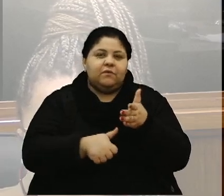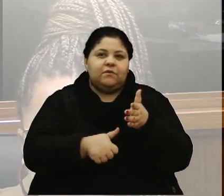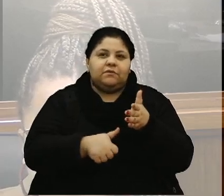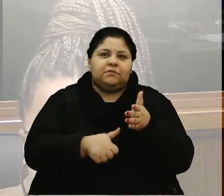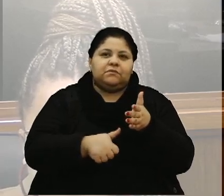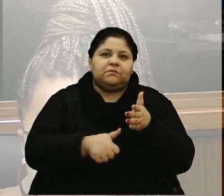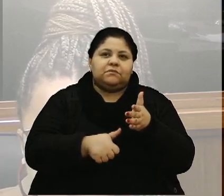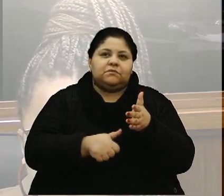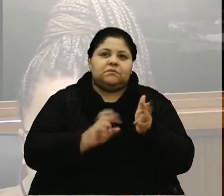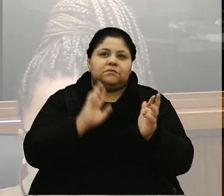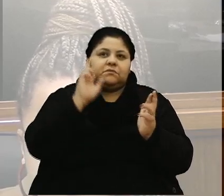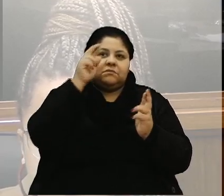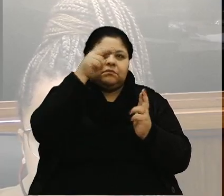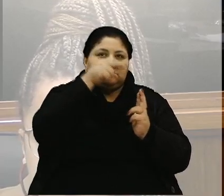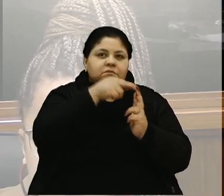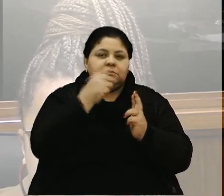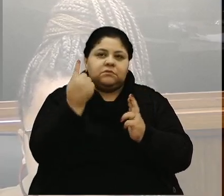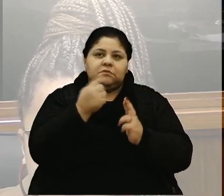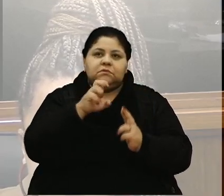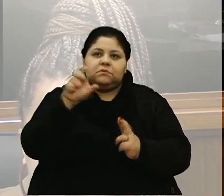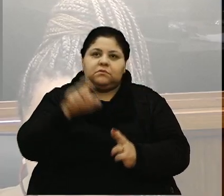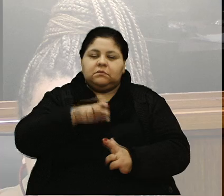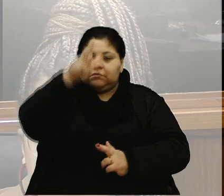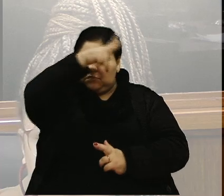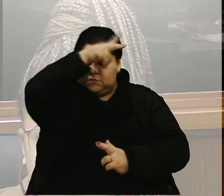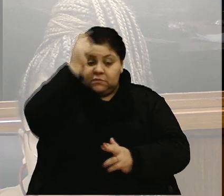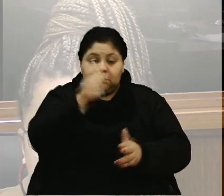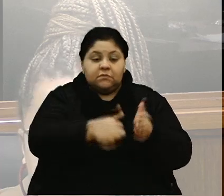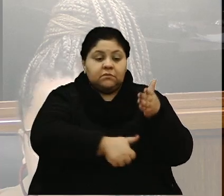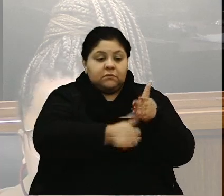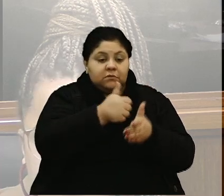se referenciou um dos ex-prefeitos como o melhor.